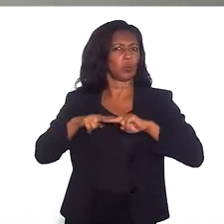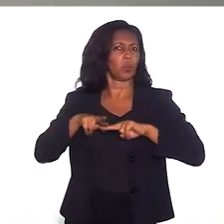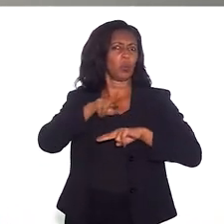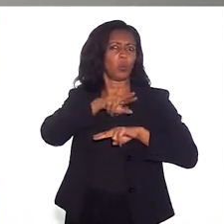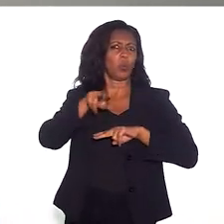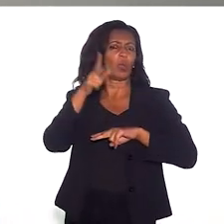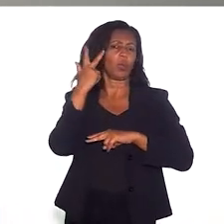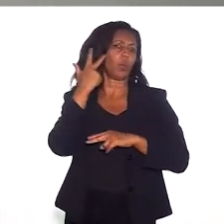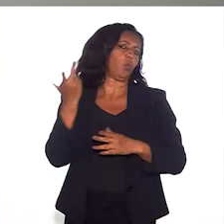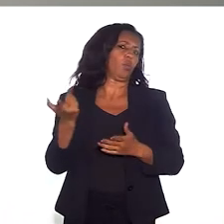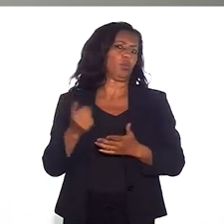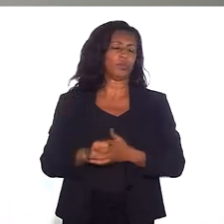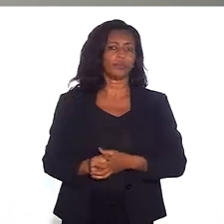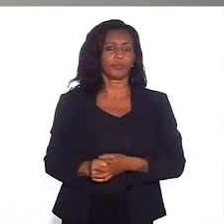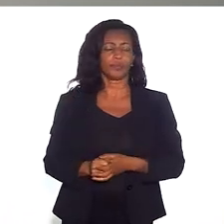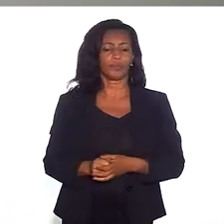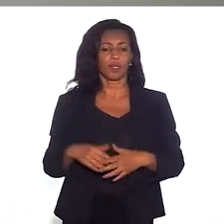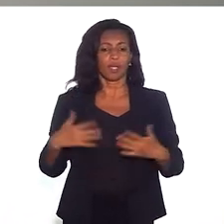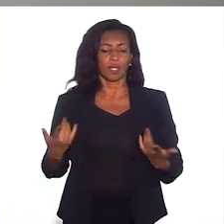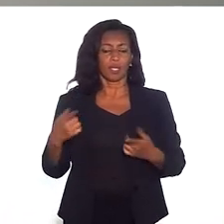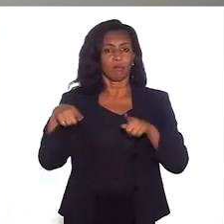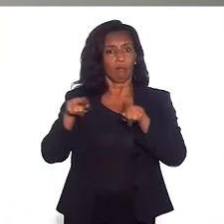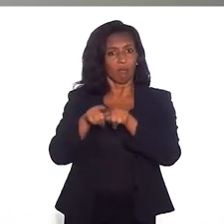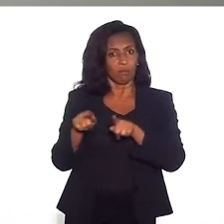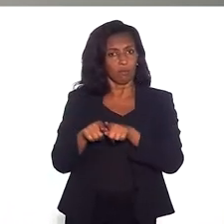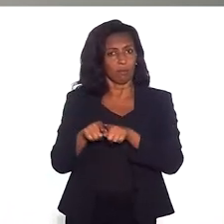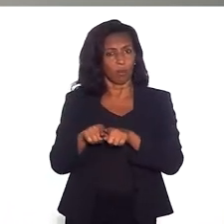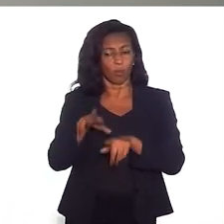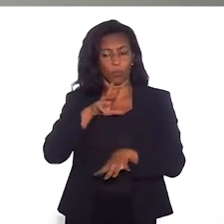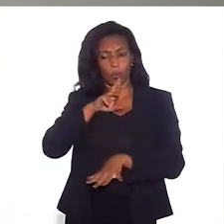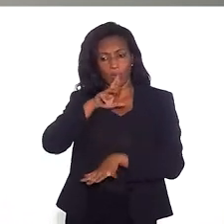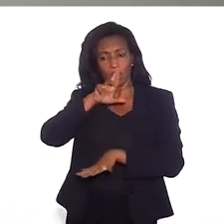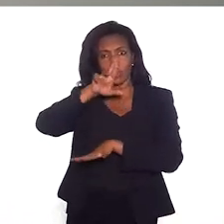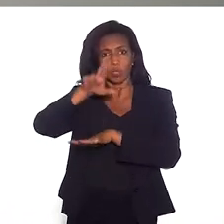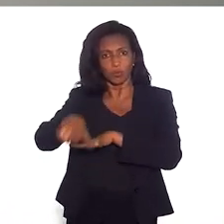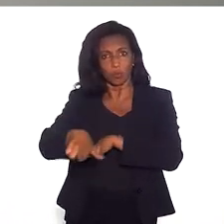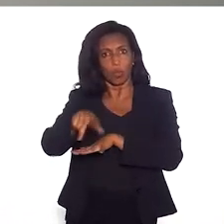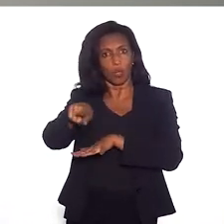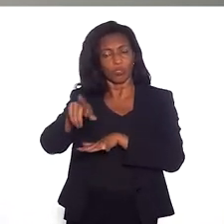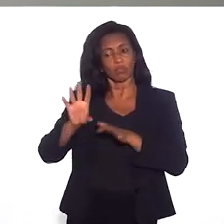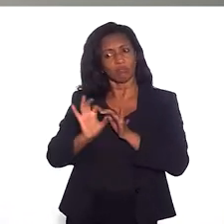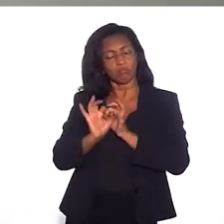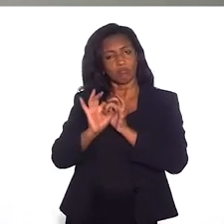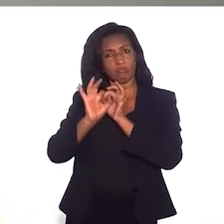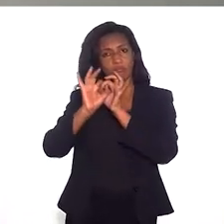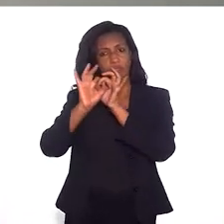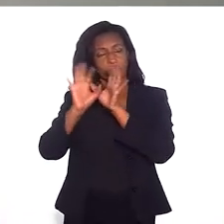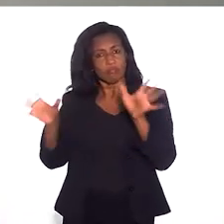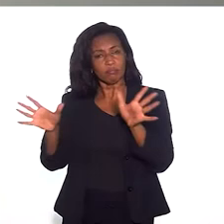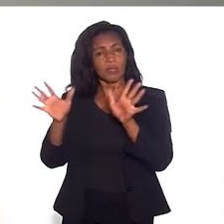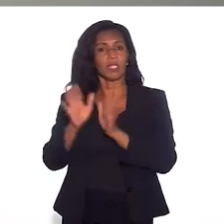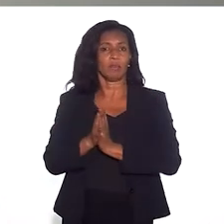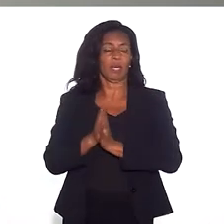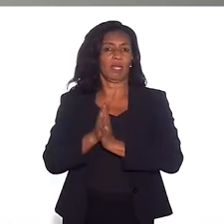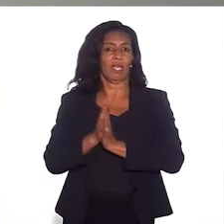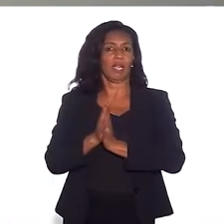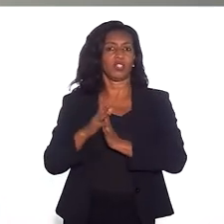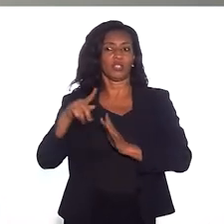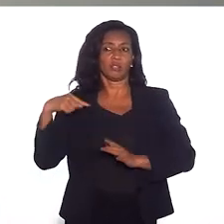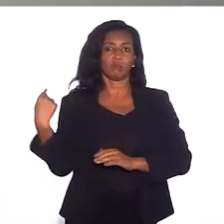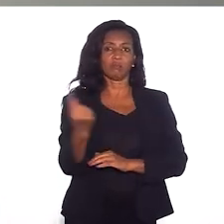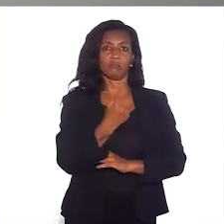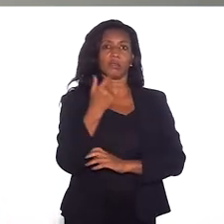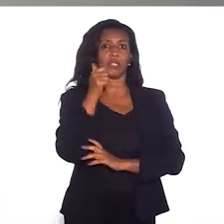comum, por um motivo em comum. E que a solução também da liberdade, da emancipação